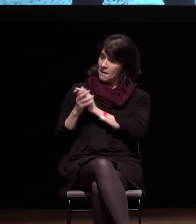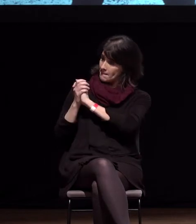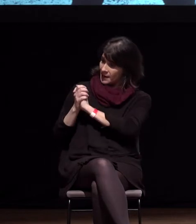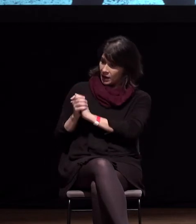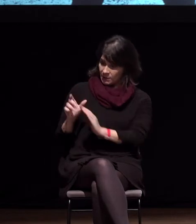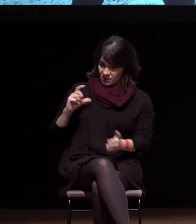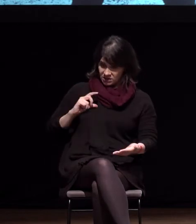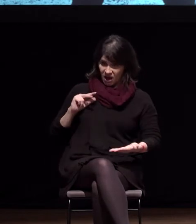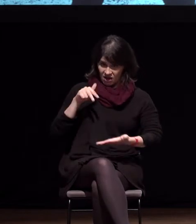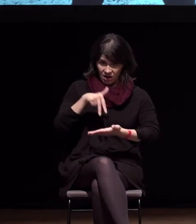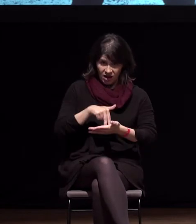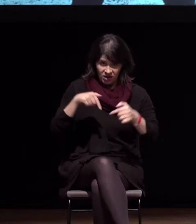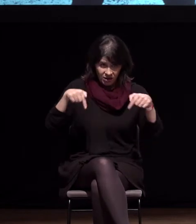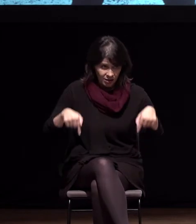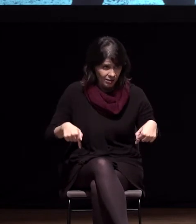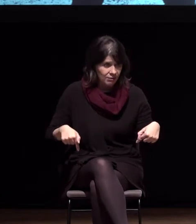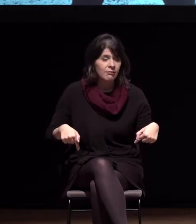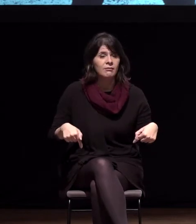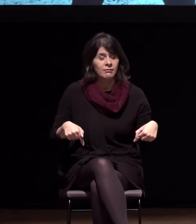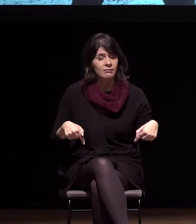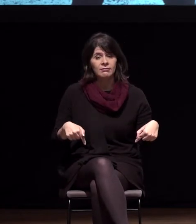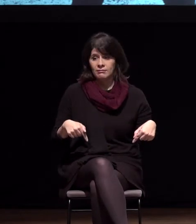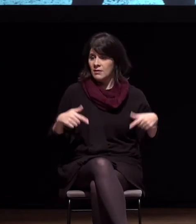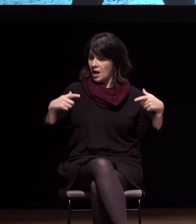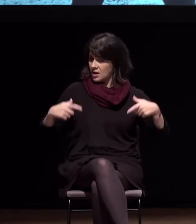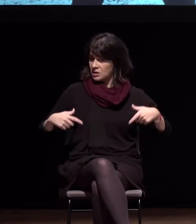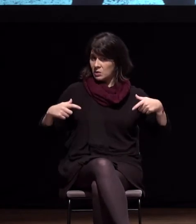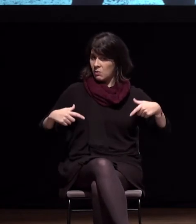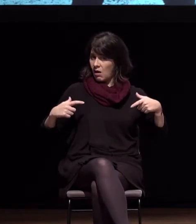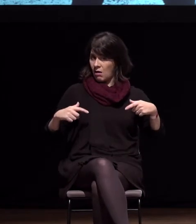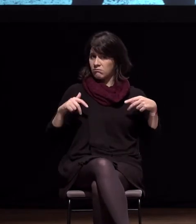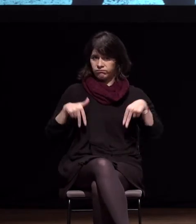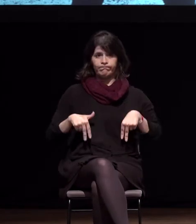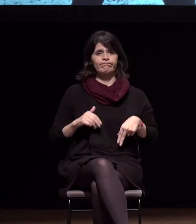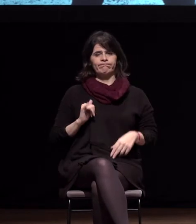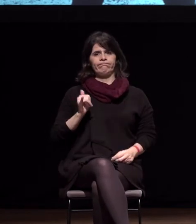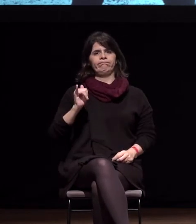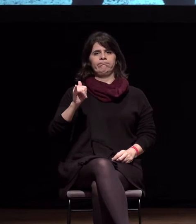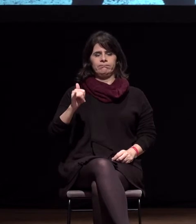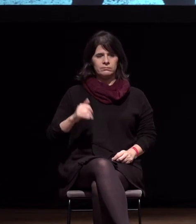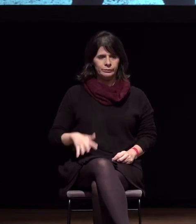Né, é muito importante, eu acho, para todo mundo. Achei muito bacana você começar a falar, né,